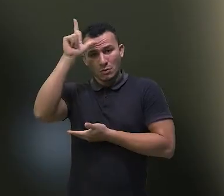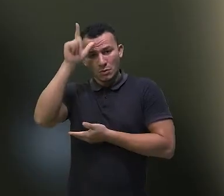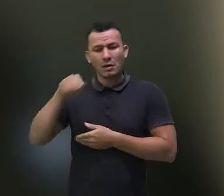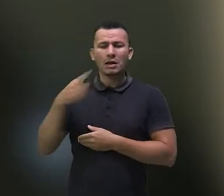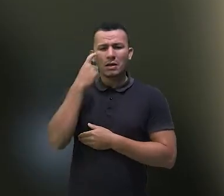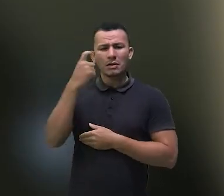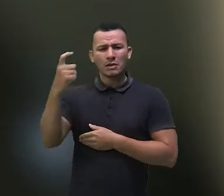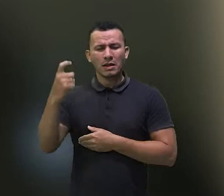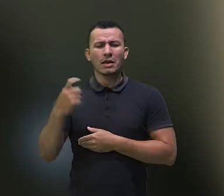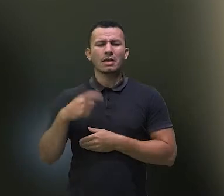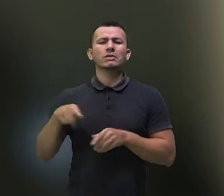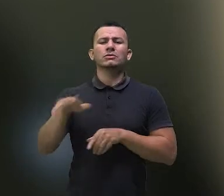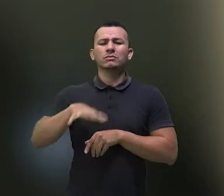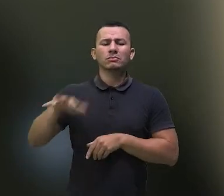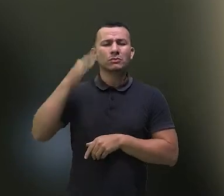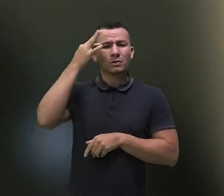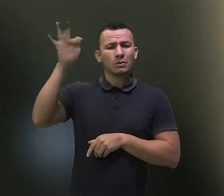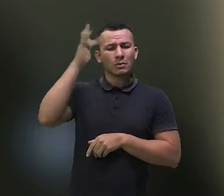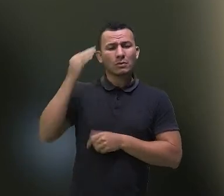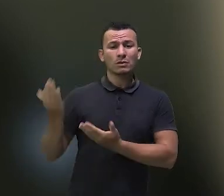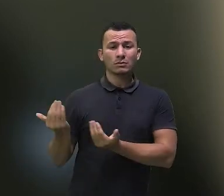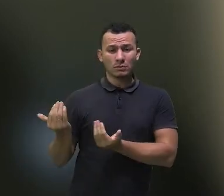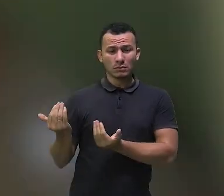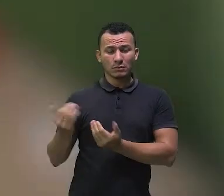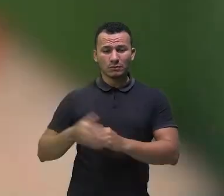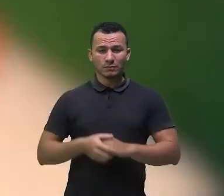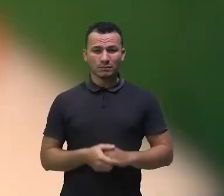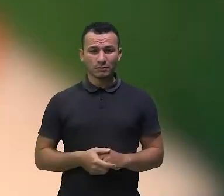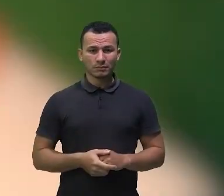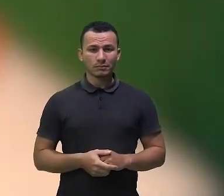pelas ideias filosóficas dos jovens hegelianos.